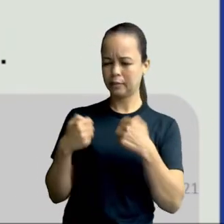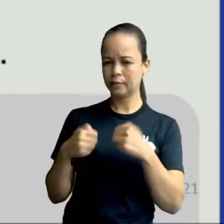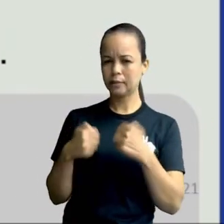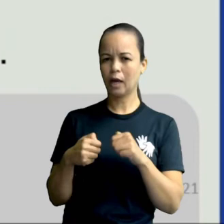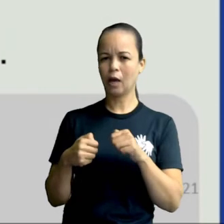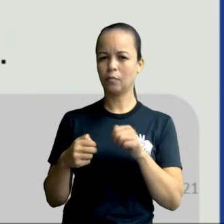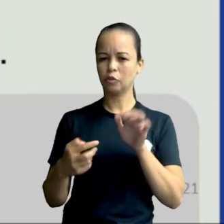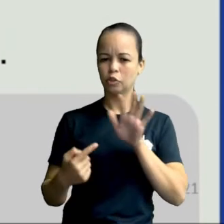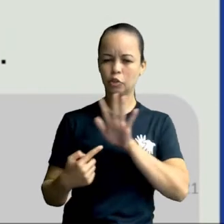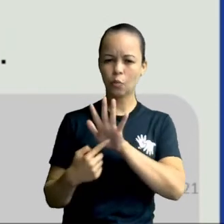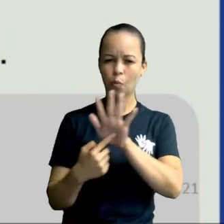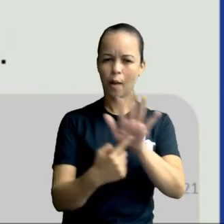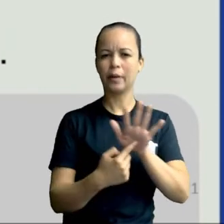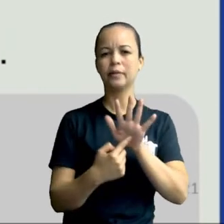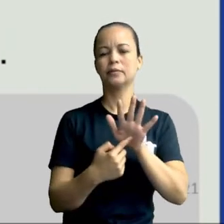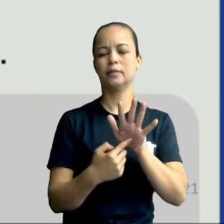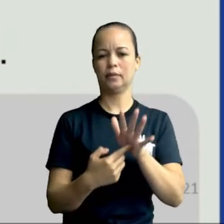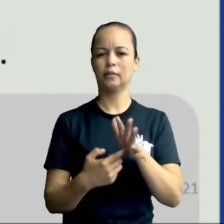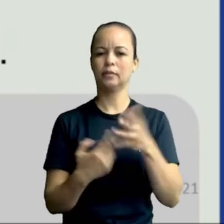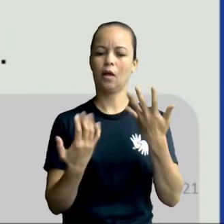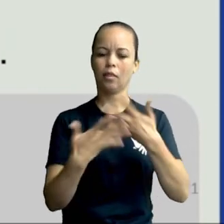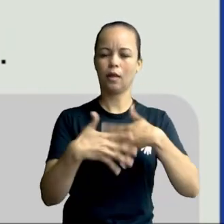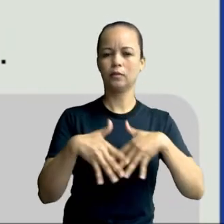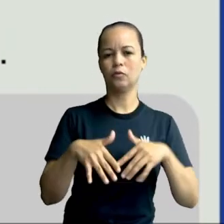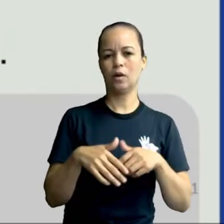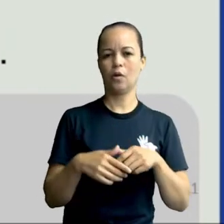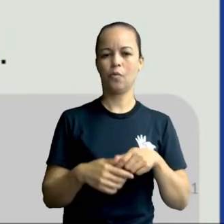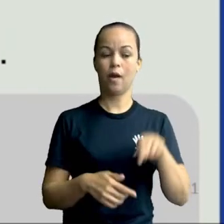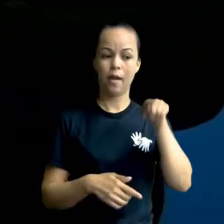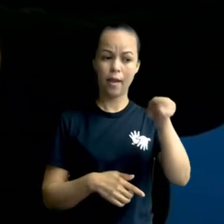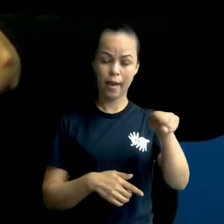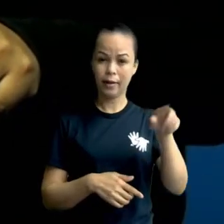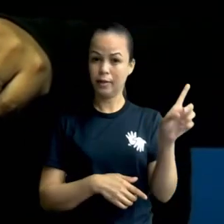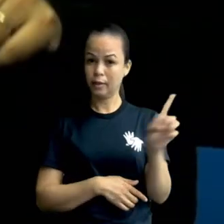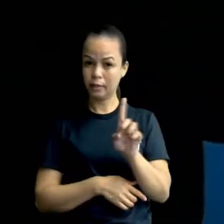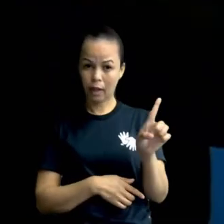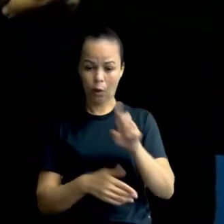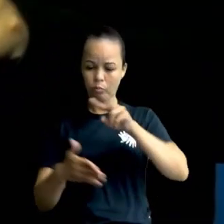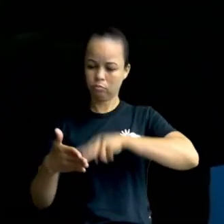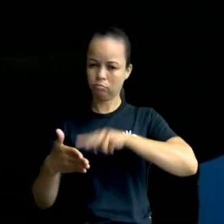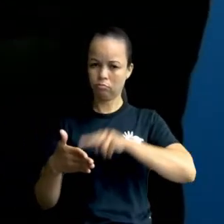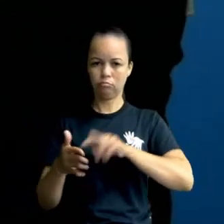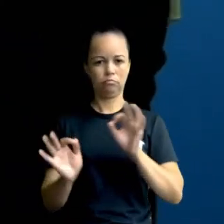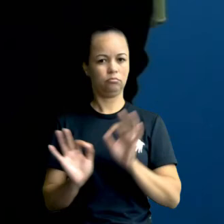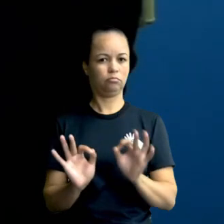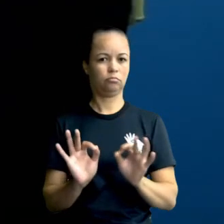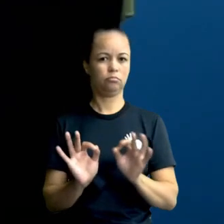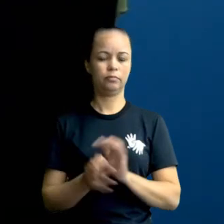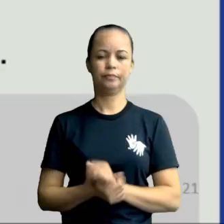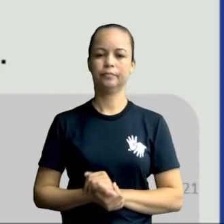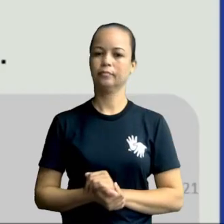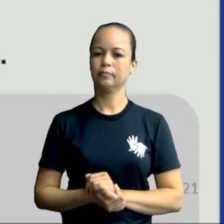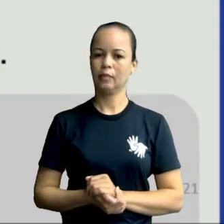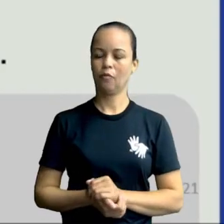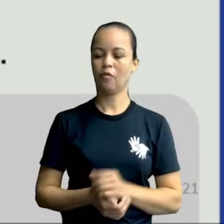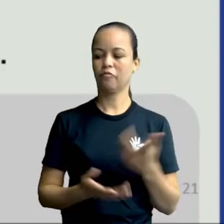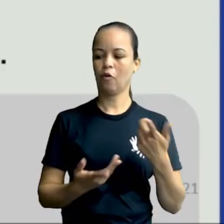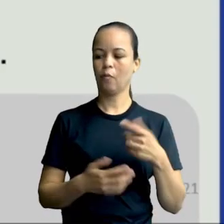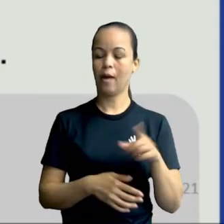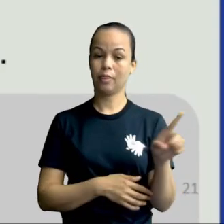de uma apresentação natural. Não leia ele o trabalho. Aqui é uma